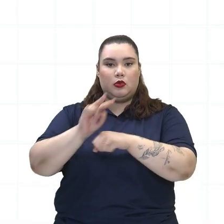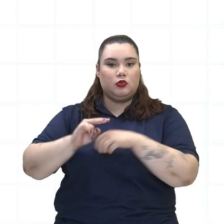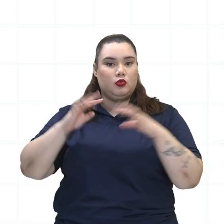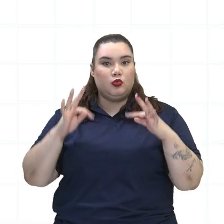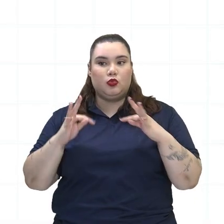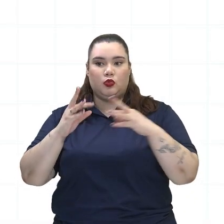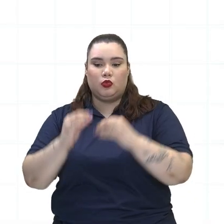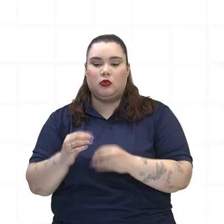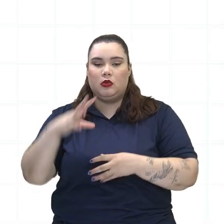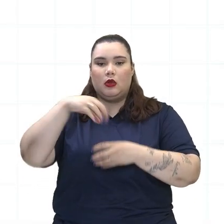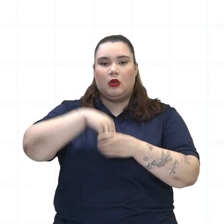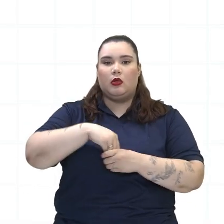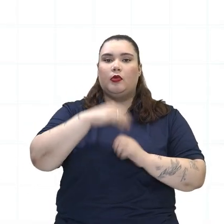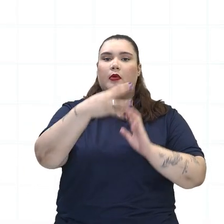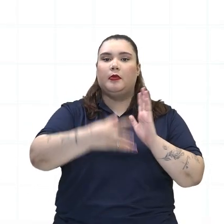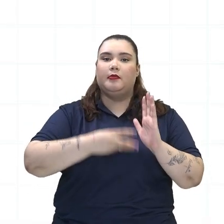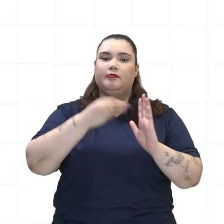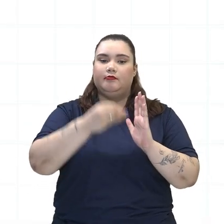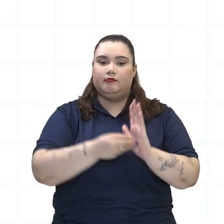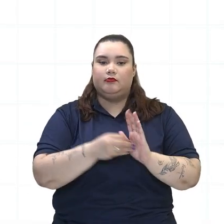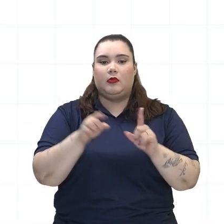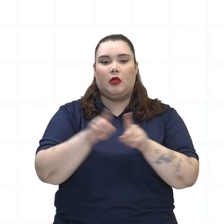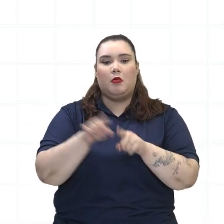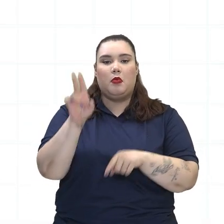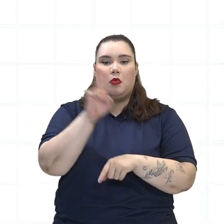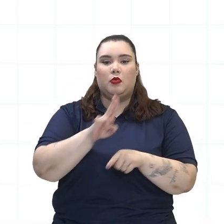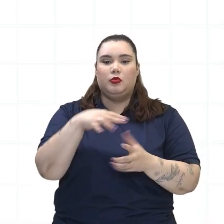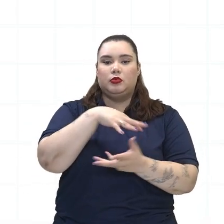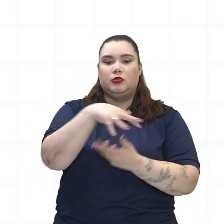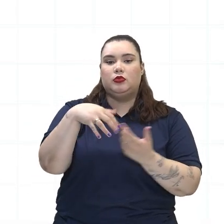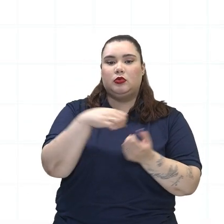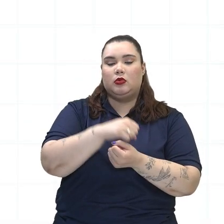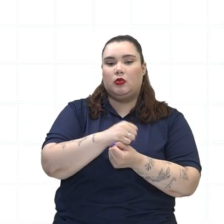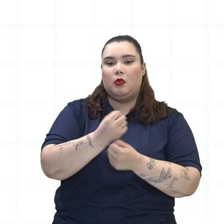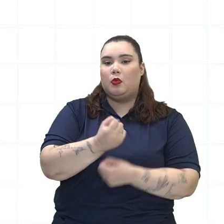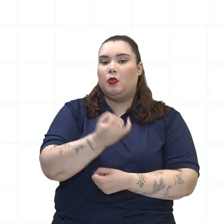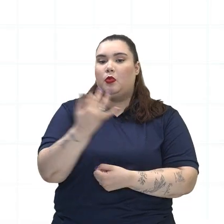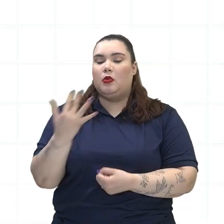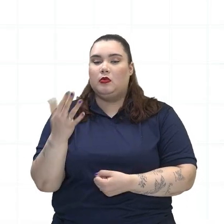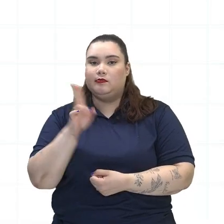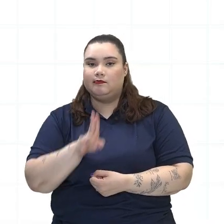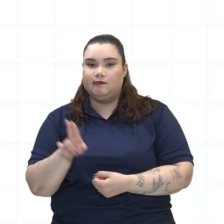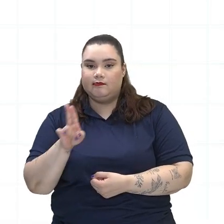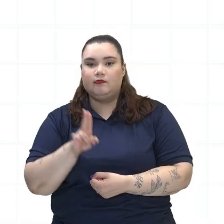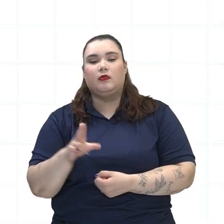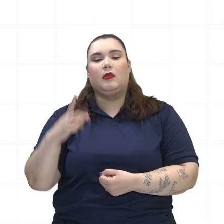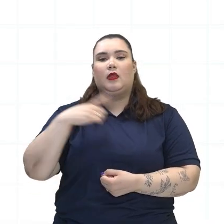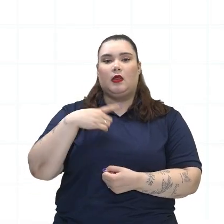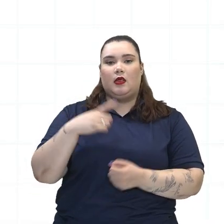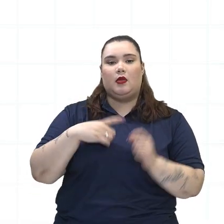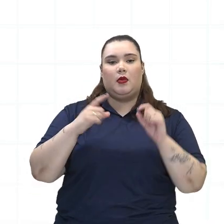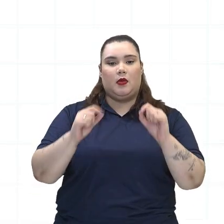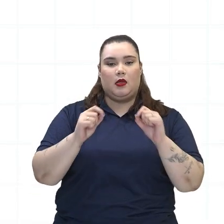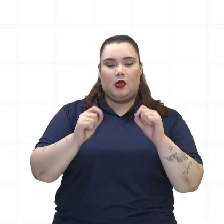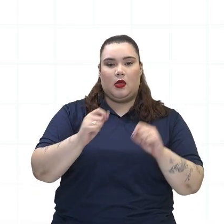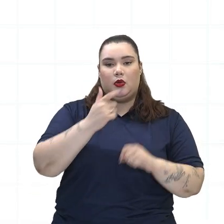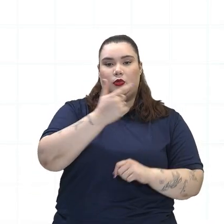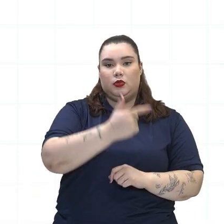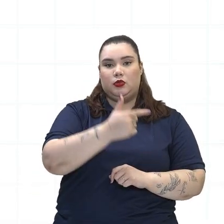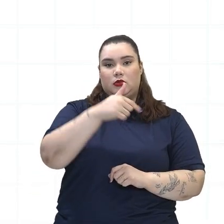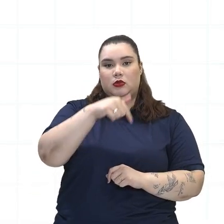integral dentro da Amazônia. E de uso sustentável, quantas será que existem? a gente tem a informação que vai ter mais. Vão